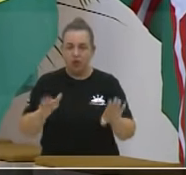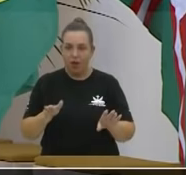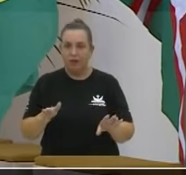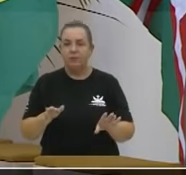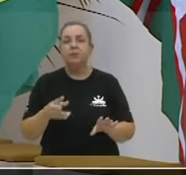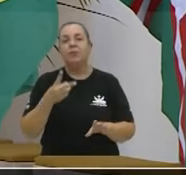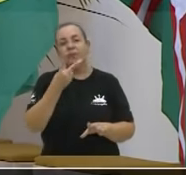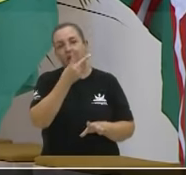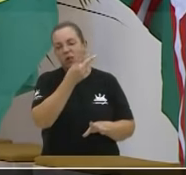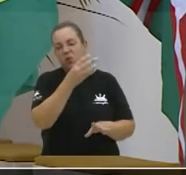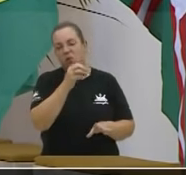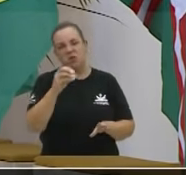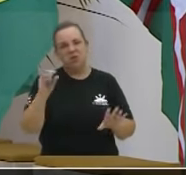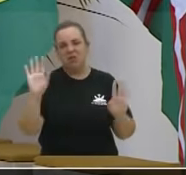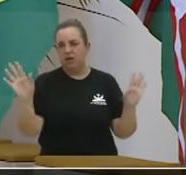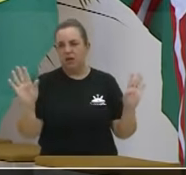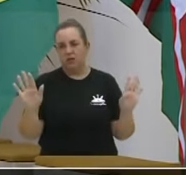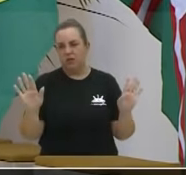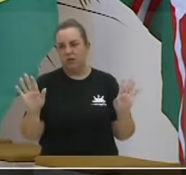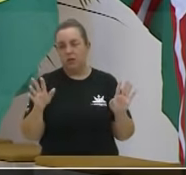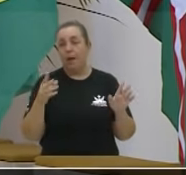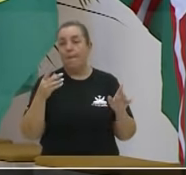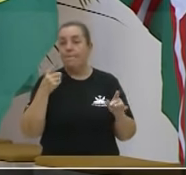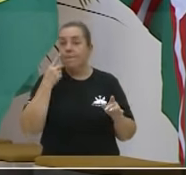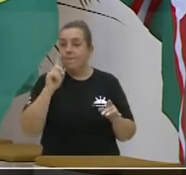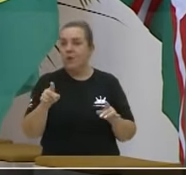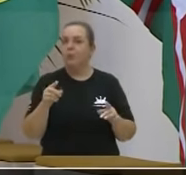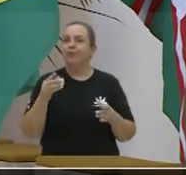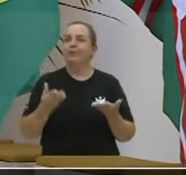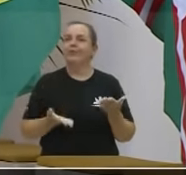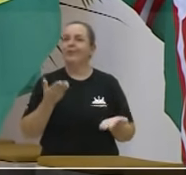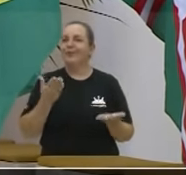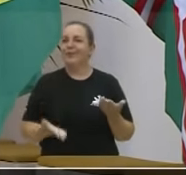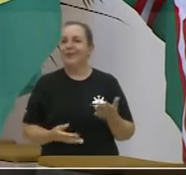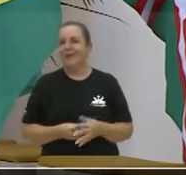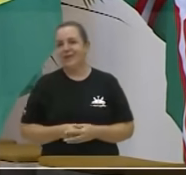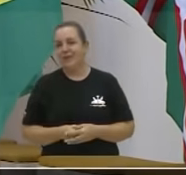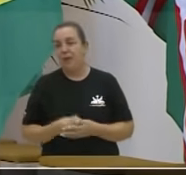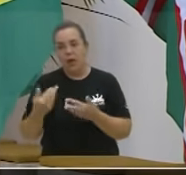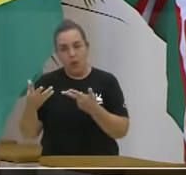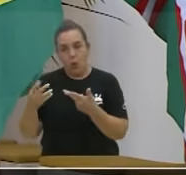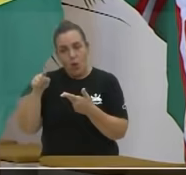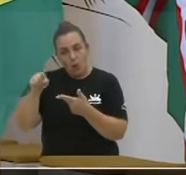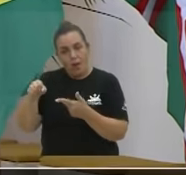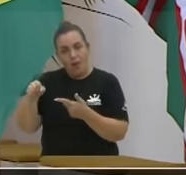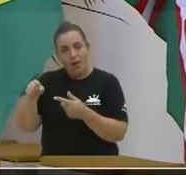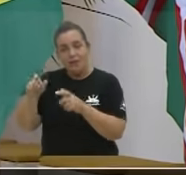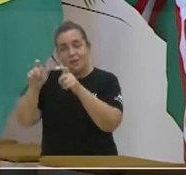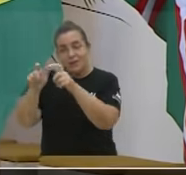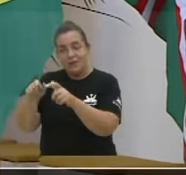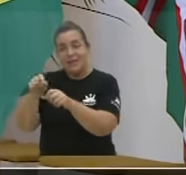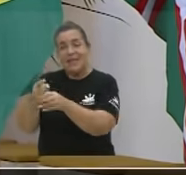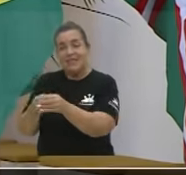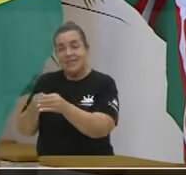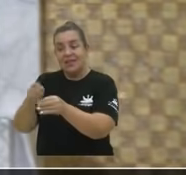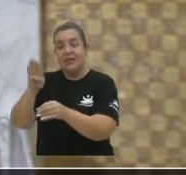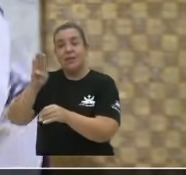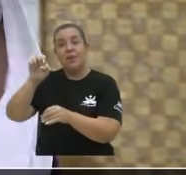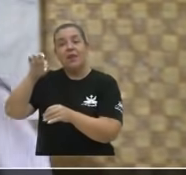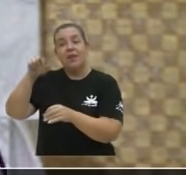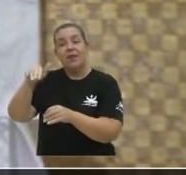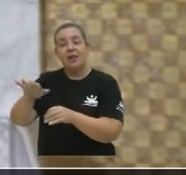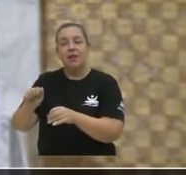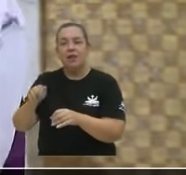certeza passou de 205 toneladas. É ser Betânia. Aqueles que doaram